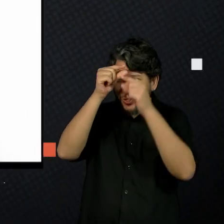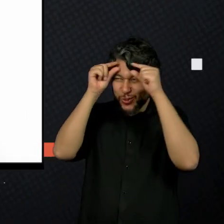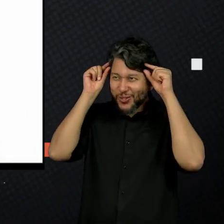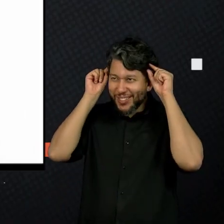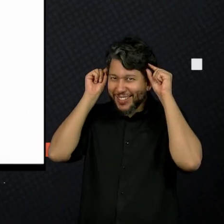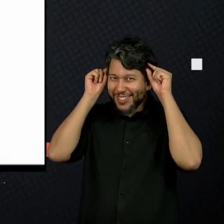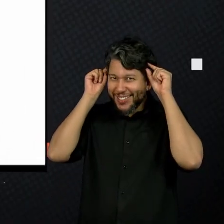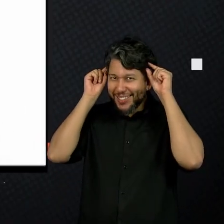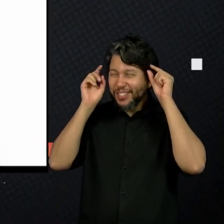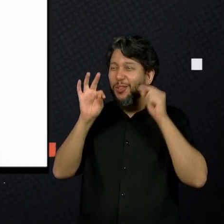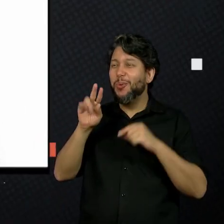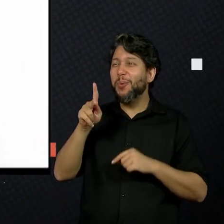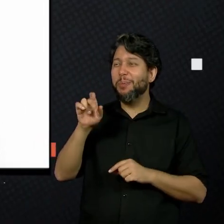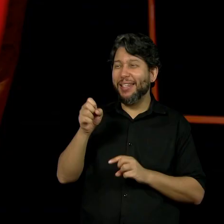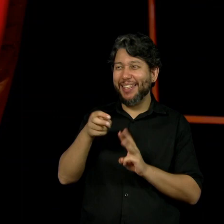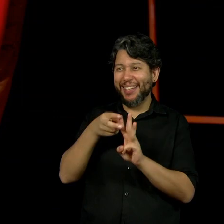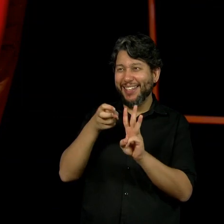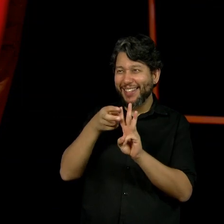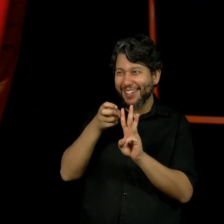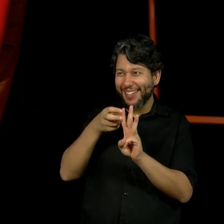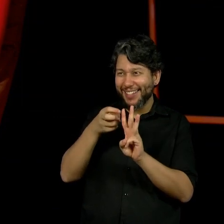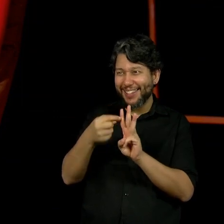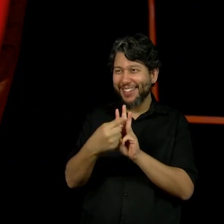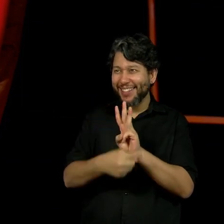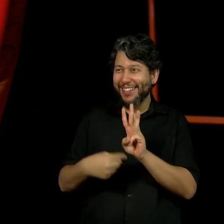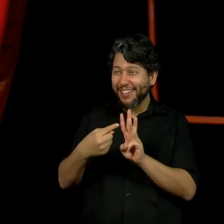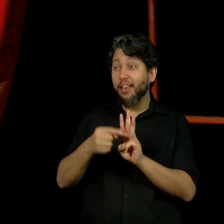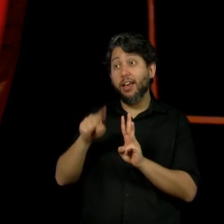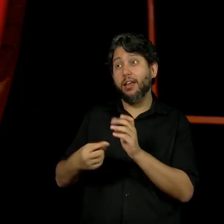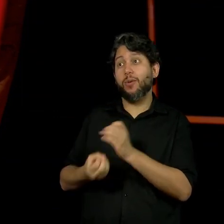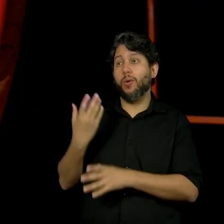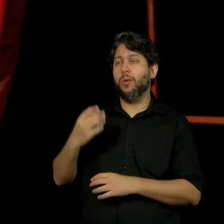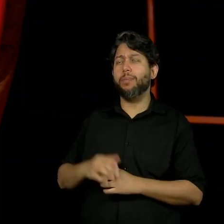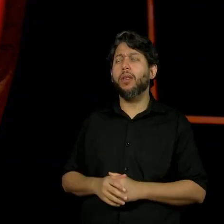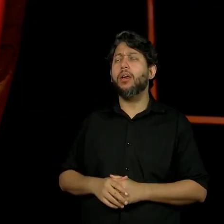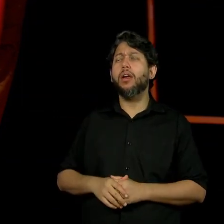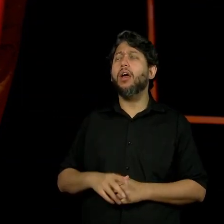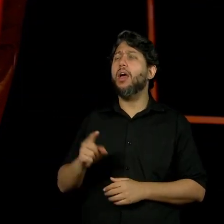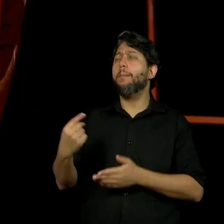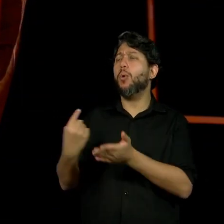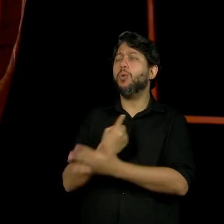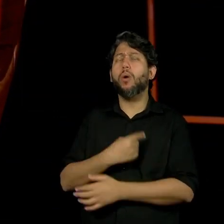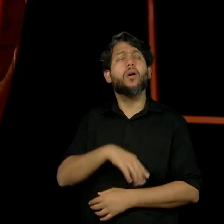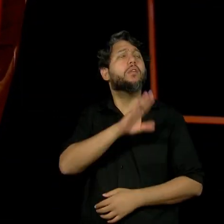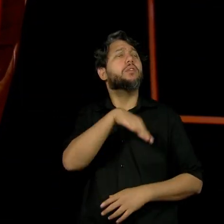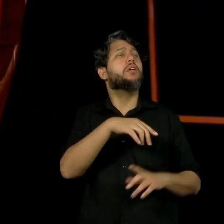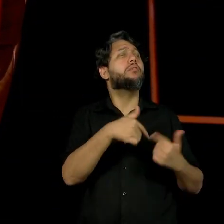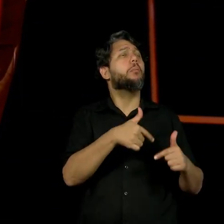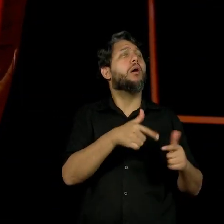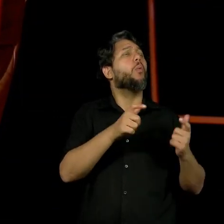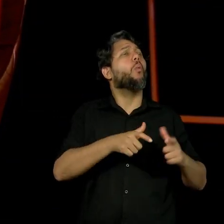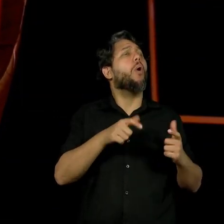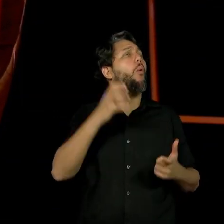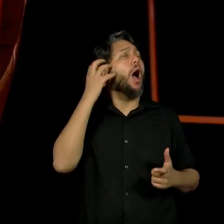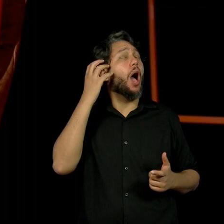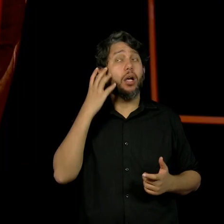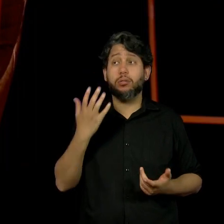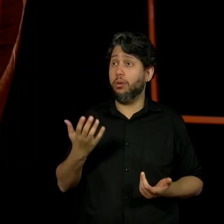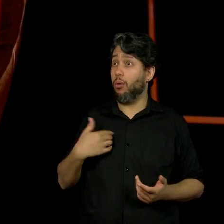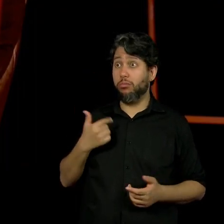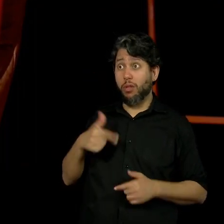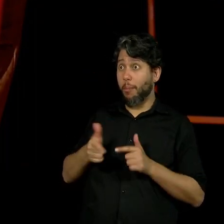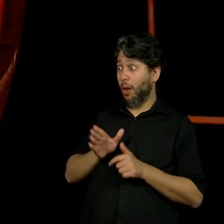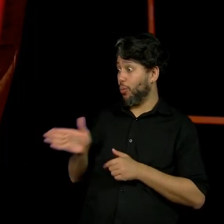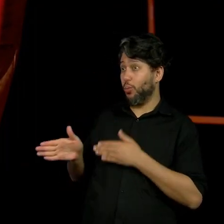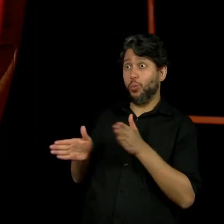pelo Mário Fanucchi. E aí ele fala, você está em que rádio? Eu sempre trabalhei em 2, 3 rádios simultaneamente, sempre ganhando salário